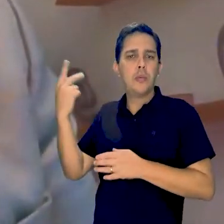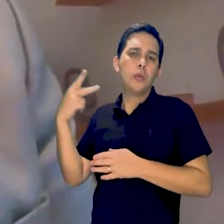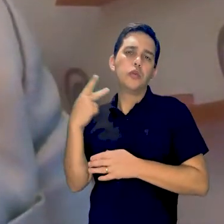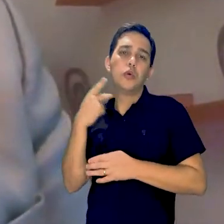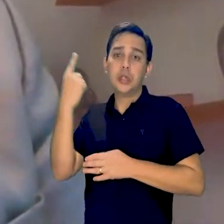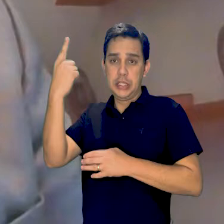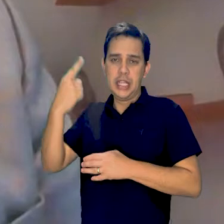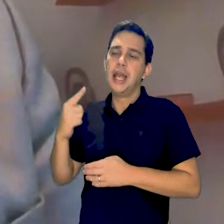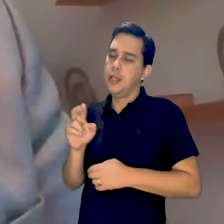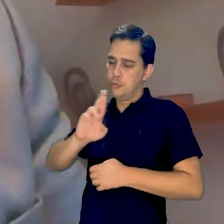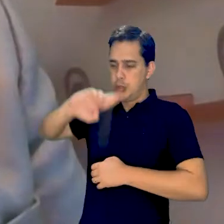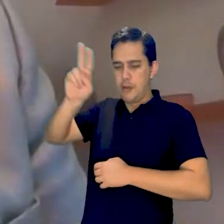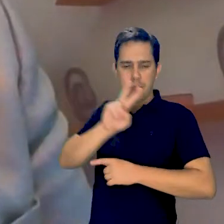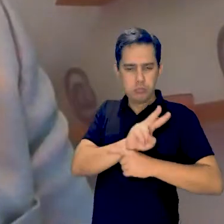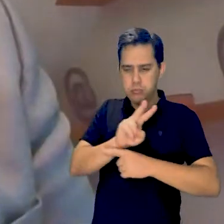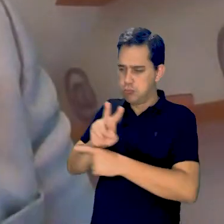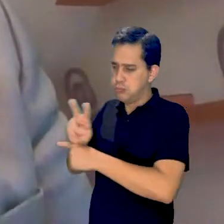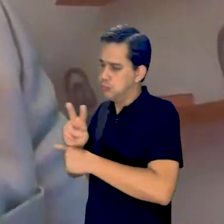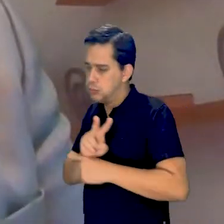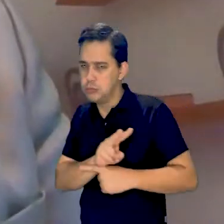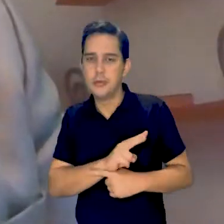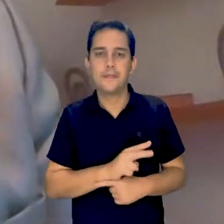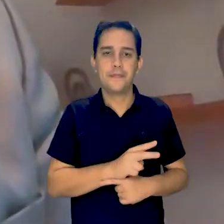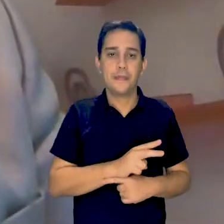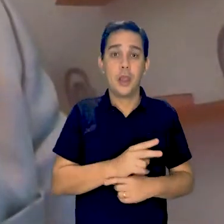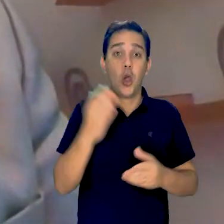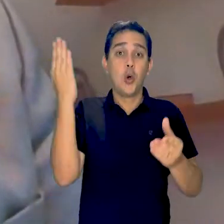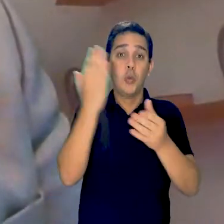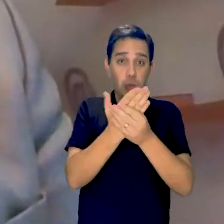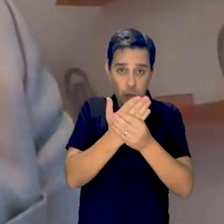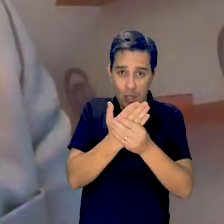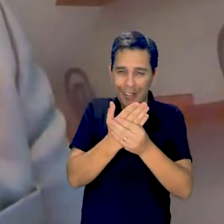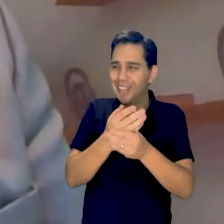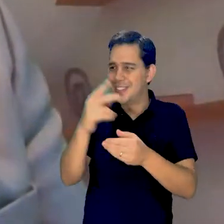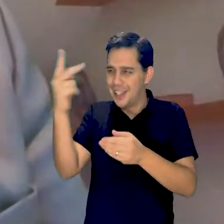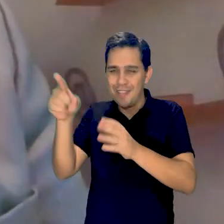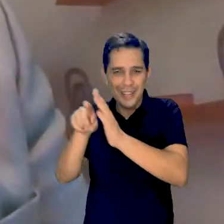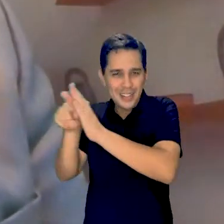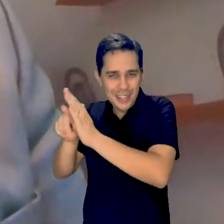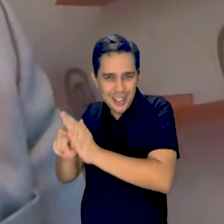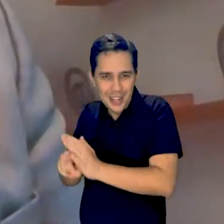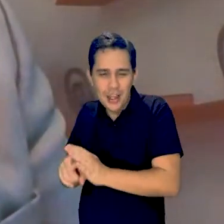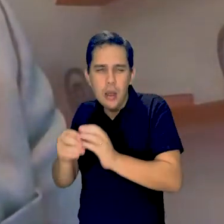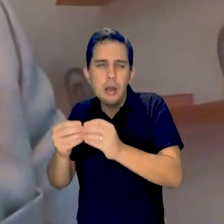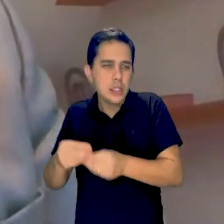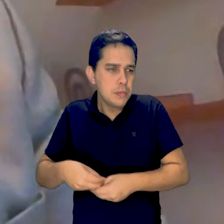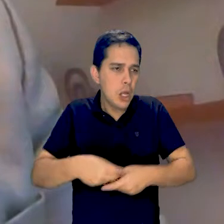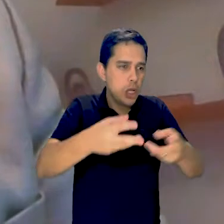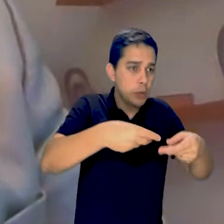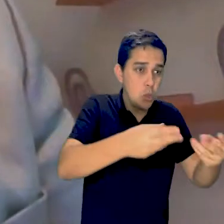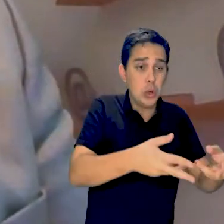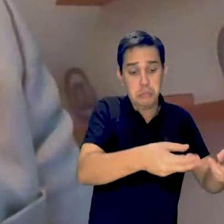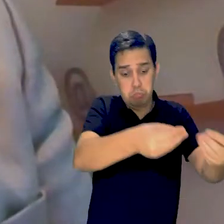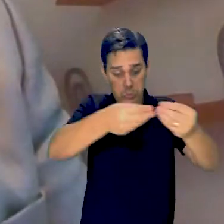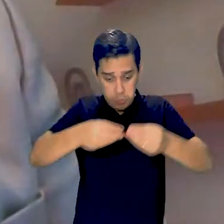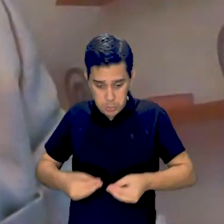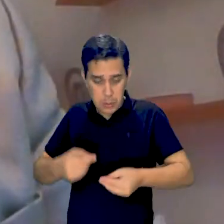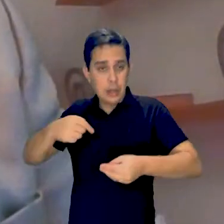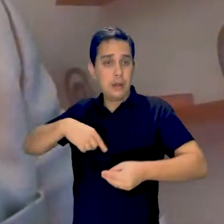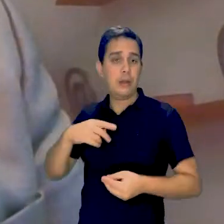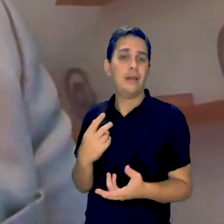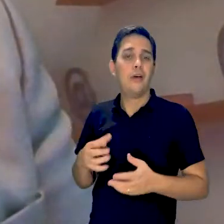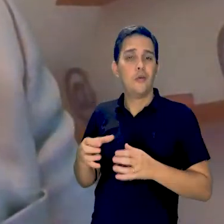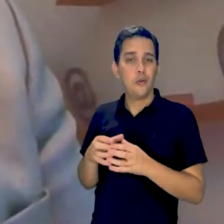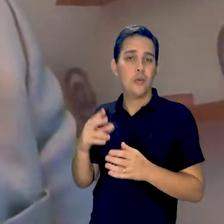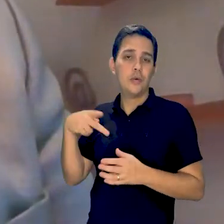promotorias. No caso, houve uma distribuição do inquérito e ele caiu com a primeira promotoria, da qual eu sou titular. Então, competiu